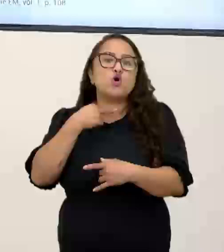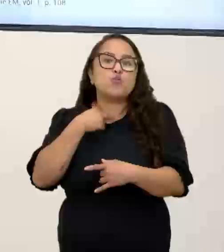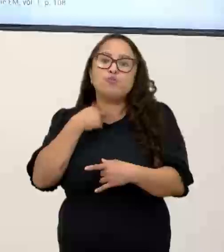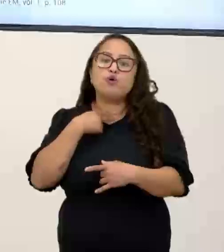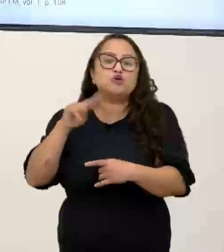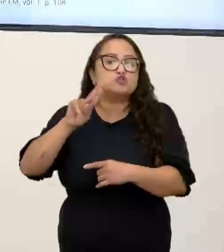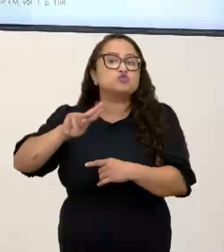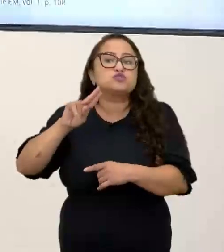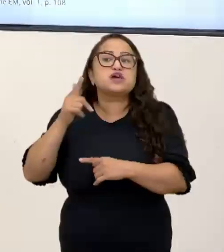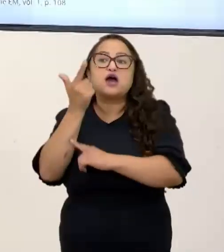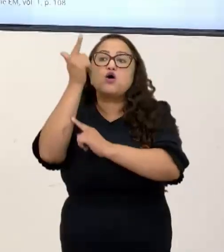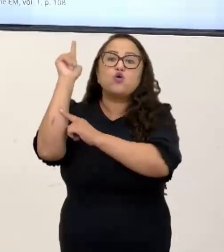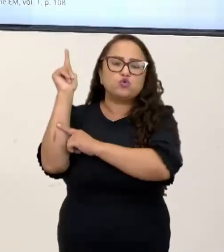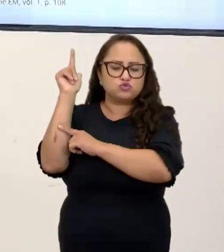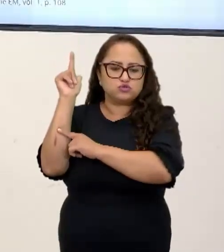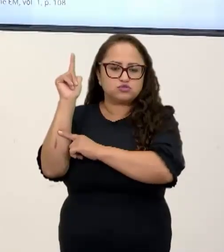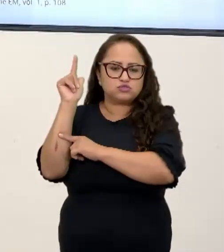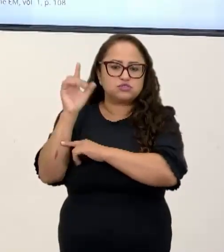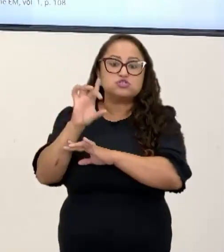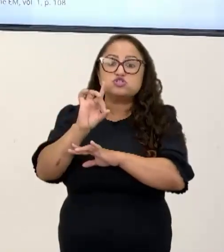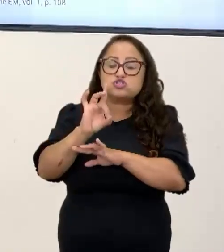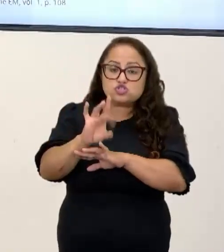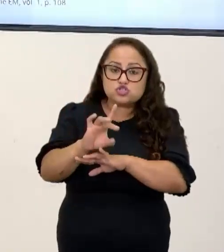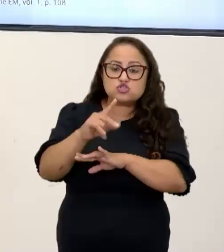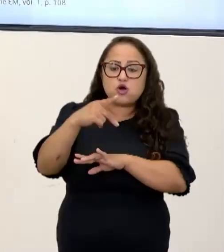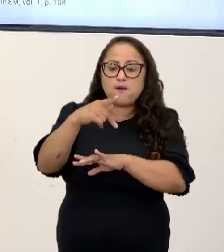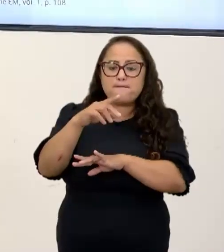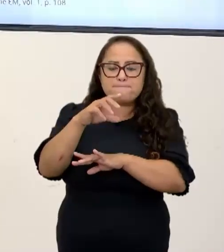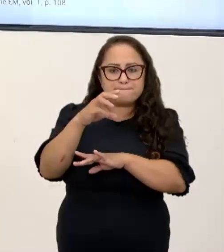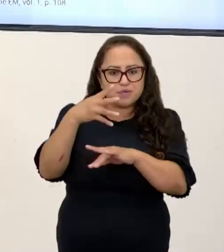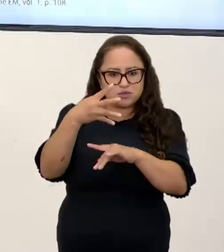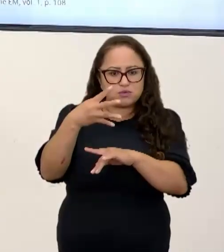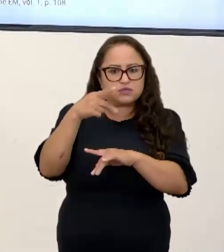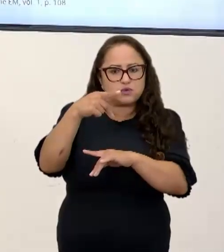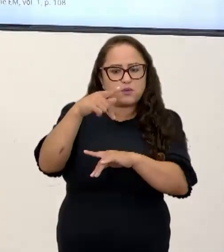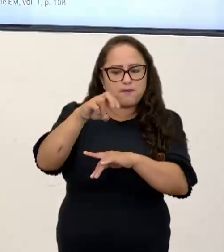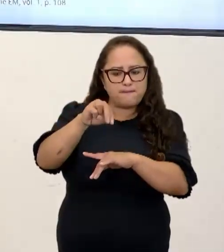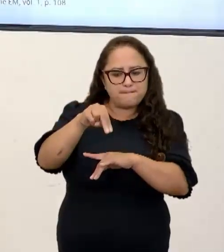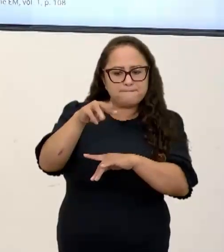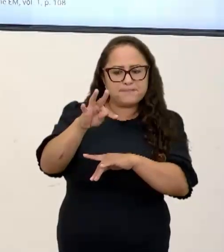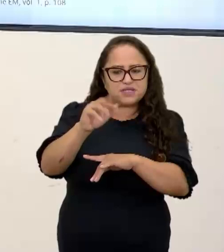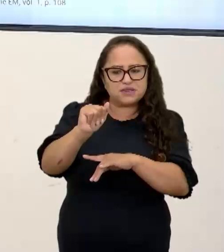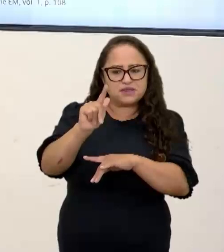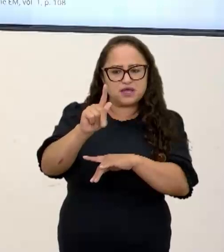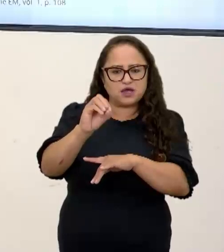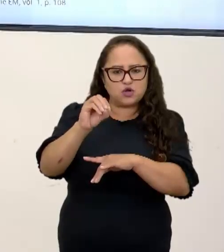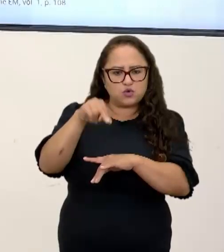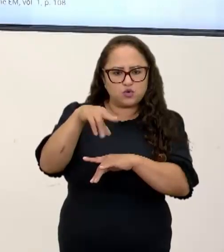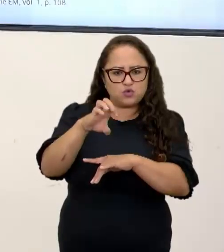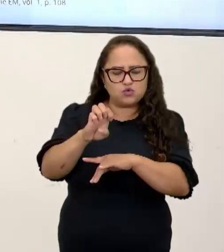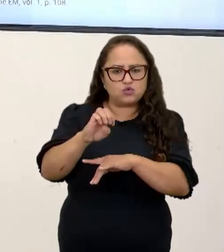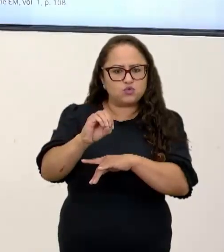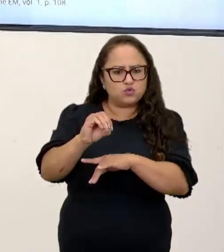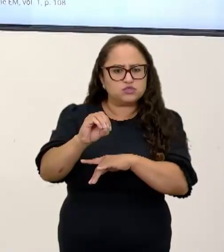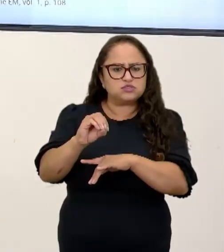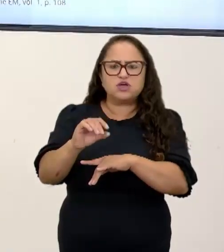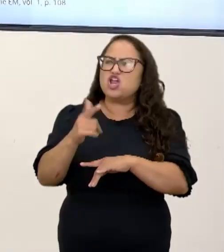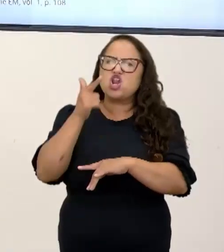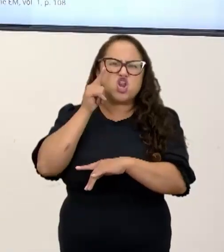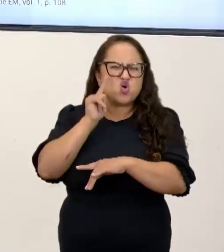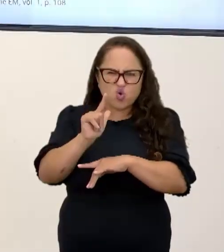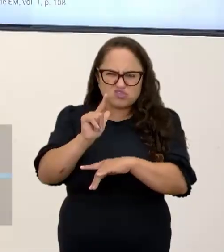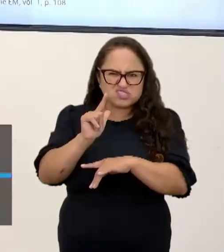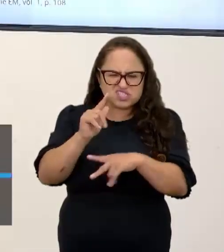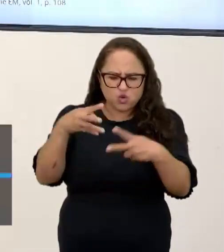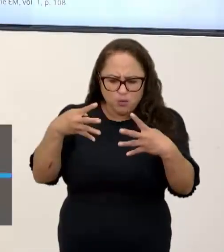então, se eu pegar pentágonos, só pentágonos, que tem a mesma medida de lado, mesmo ângulo interno, e tentar encaixar, não dá para encaixar?